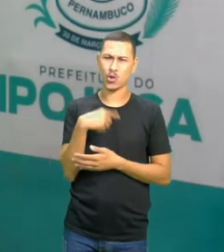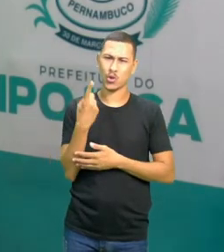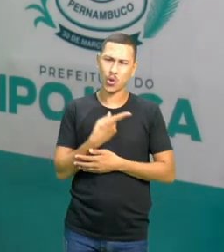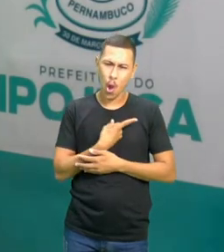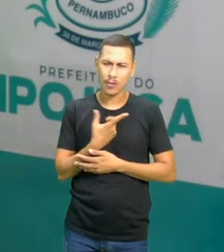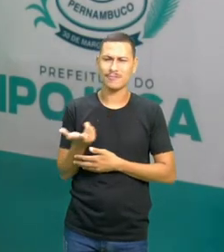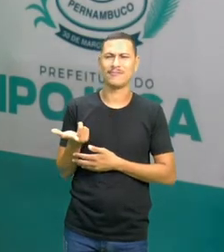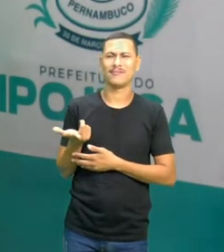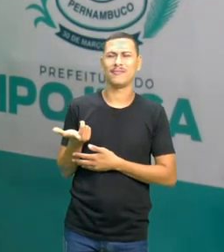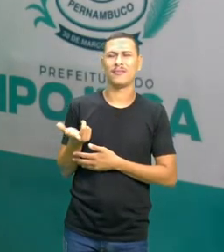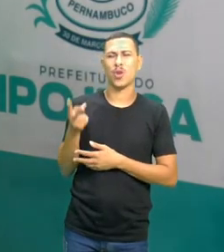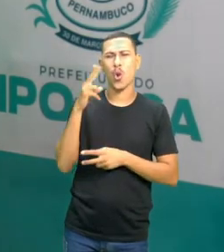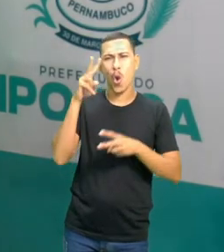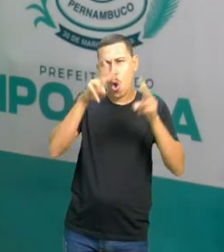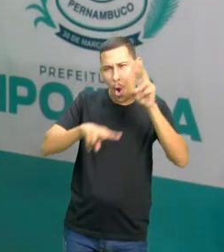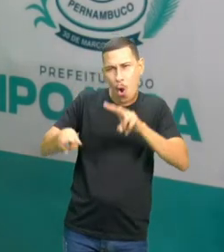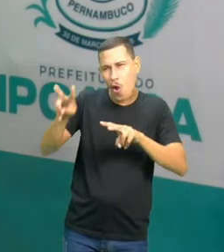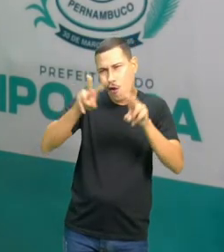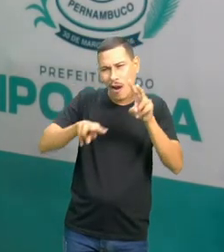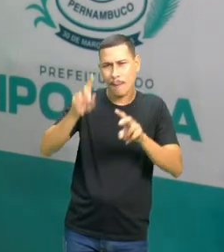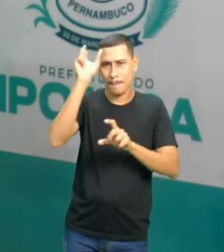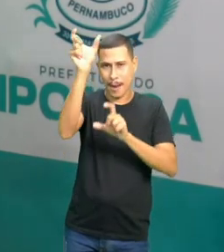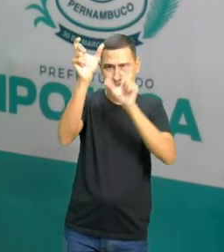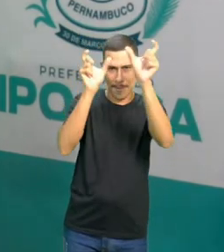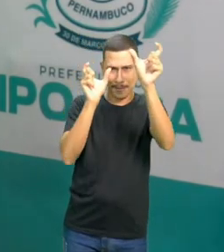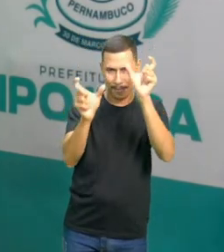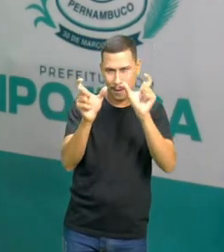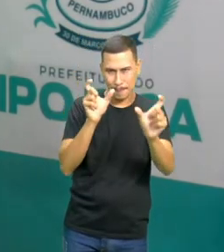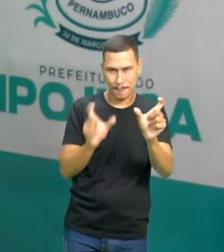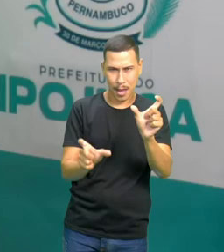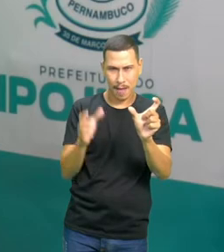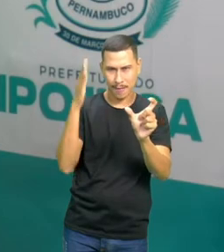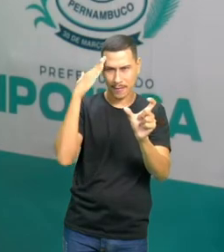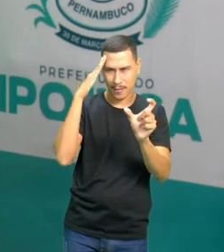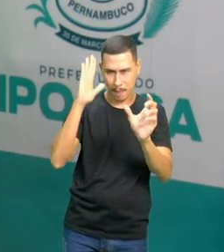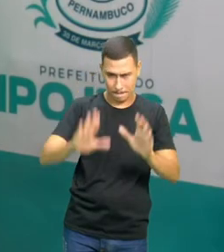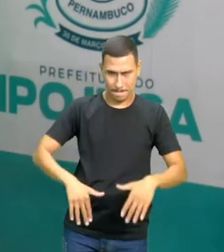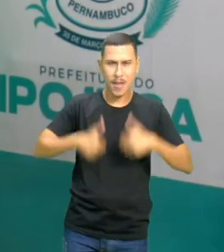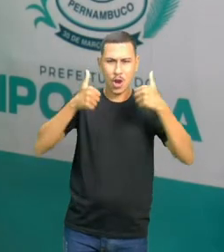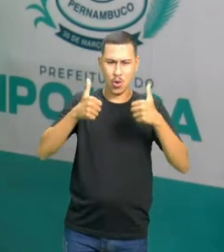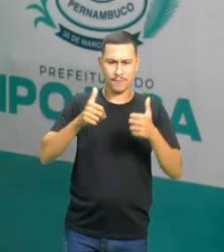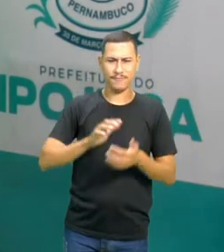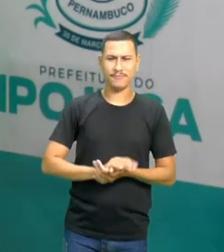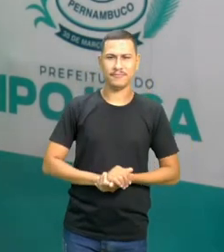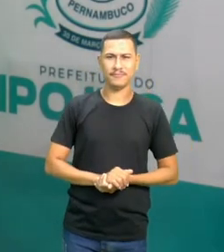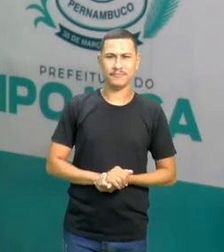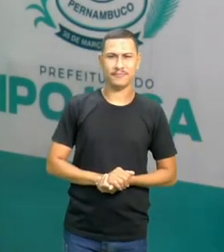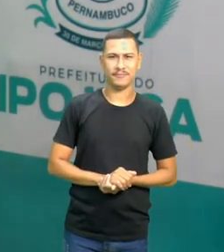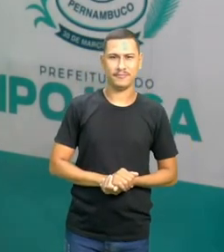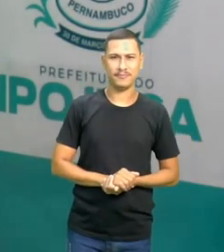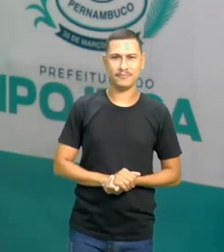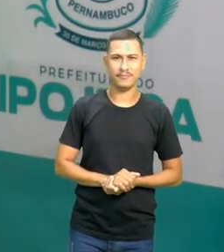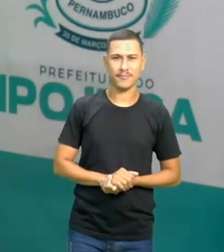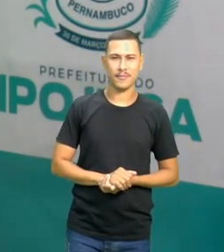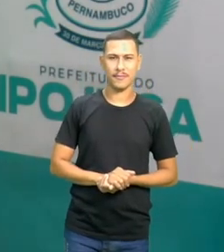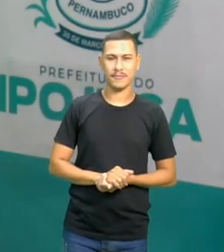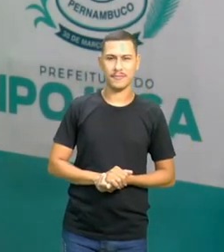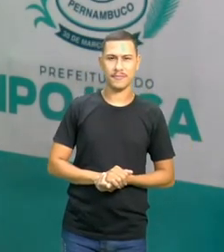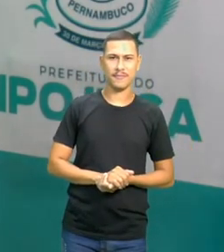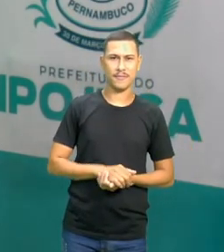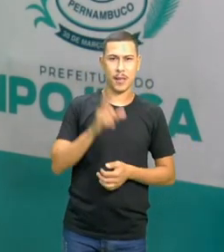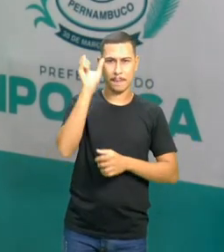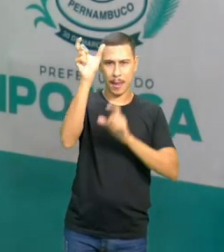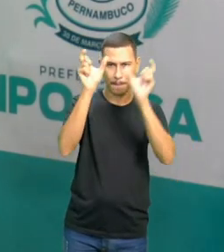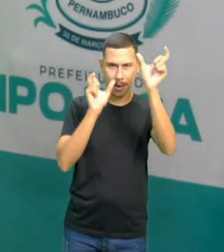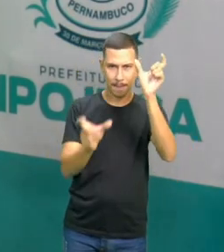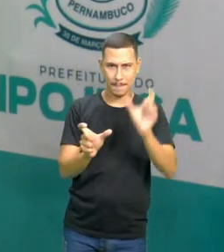revisão da nossa aula com as nossas palavras-chave. Vamos revisar? As nossas palavras-chave